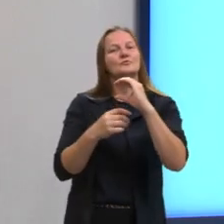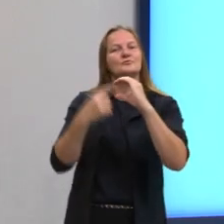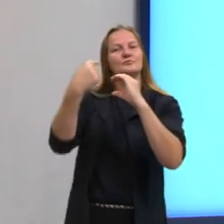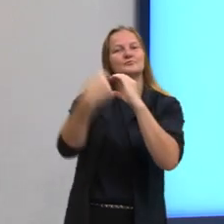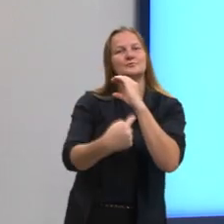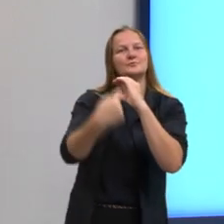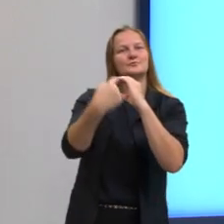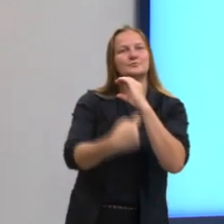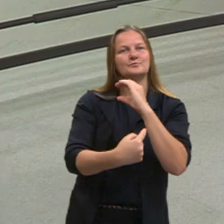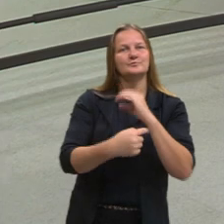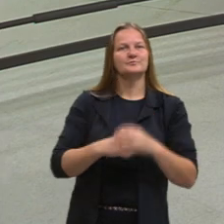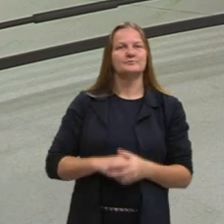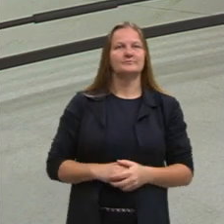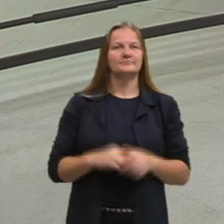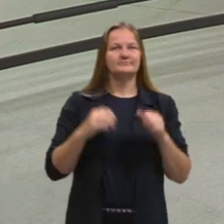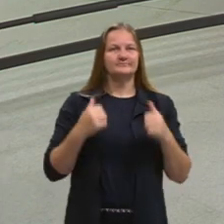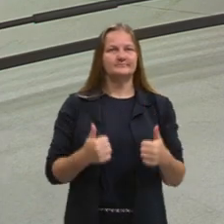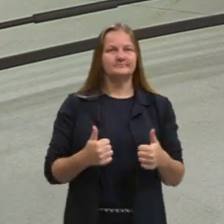contido